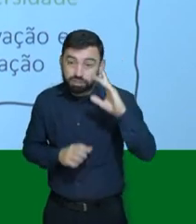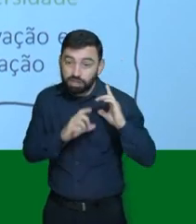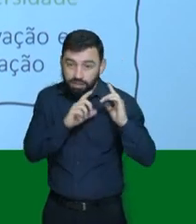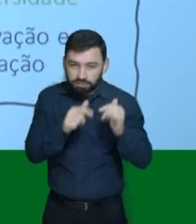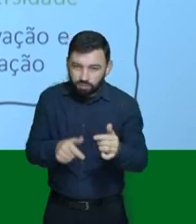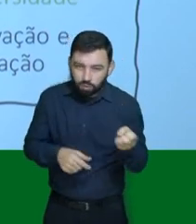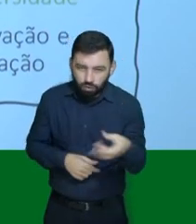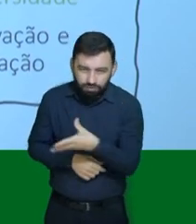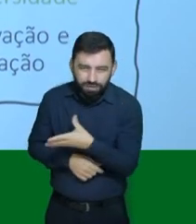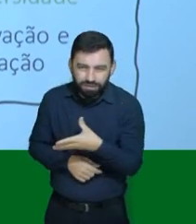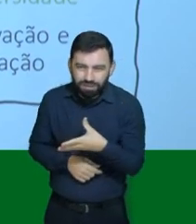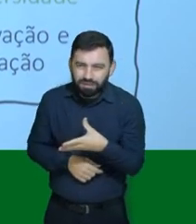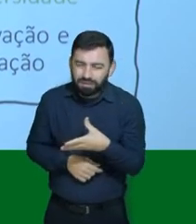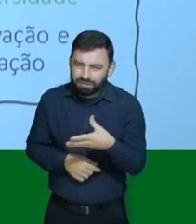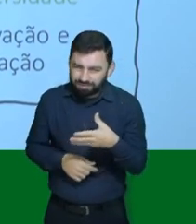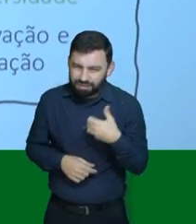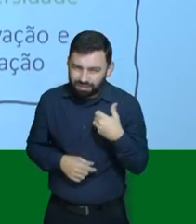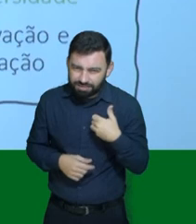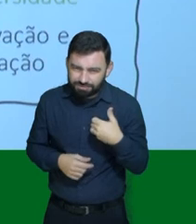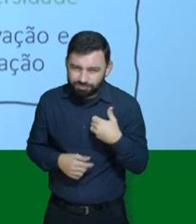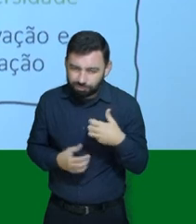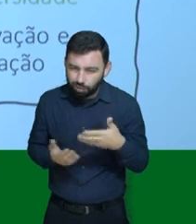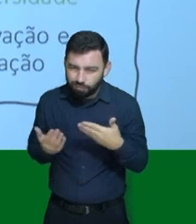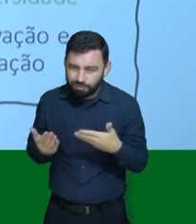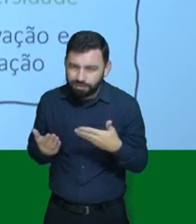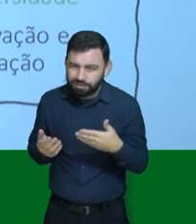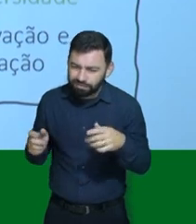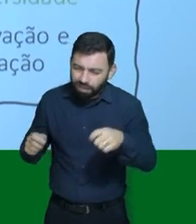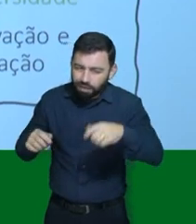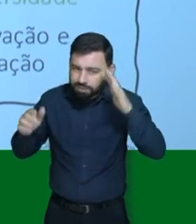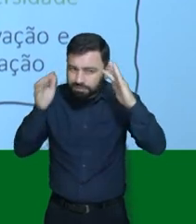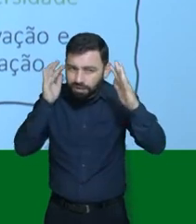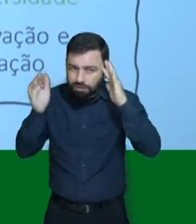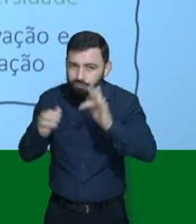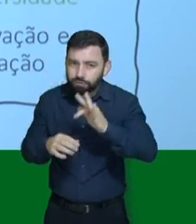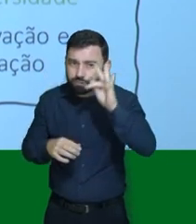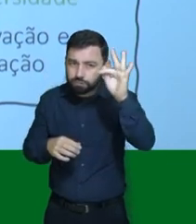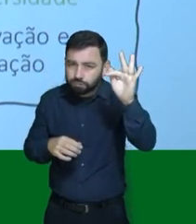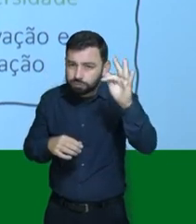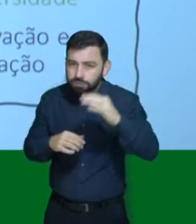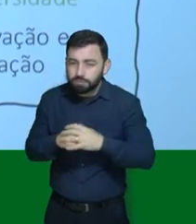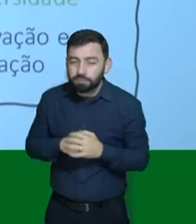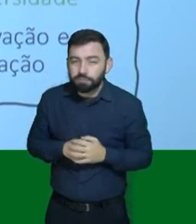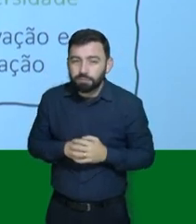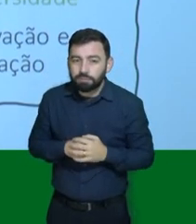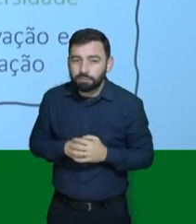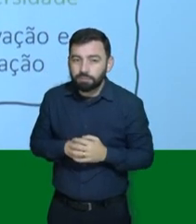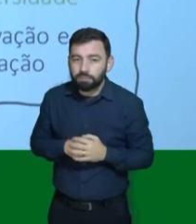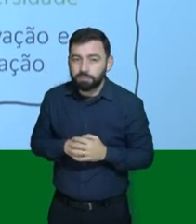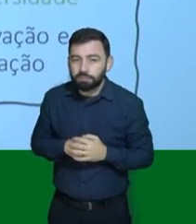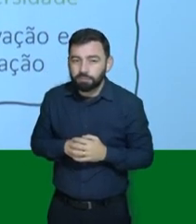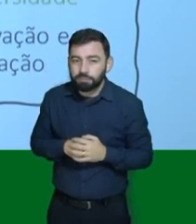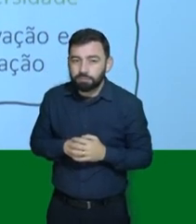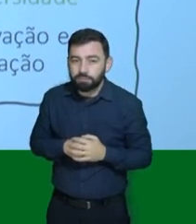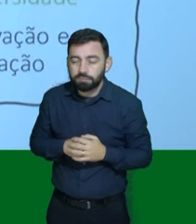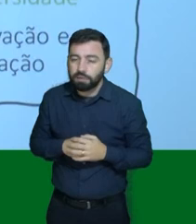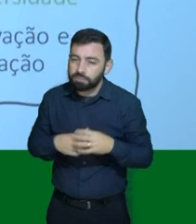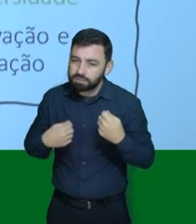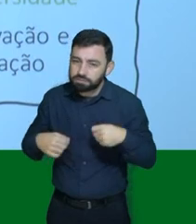gerações mais novas, tem solução. Se a gente imaginar um futuro, a gente só tem